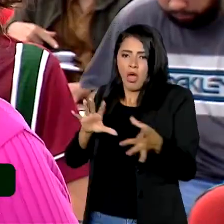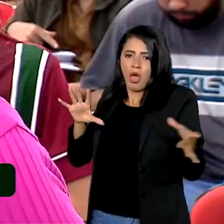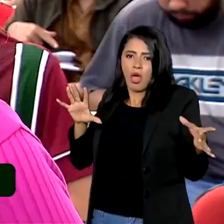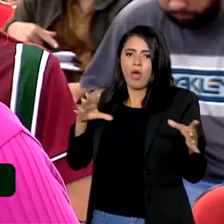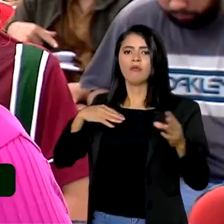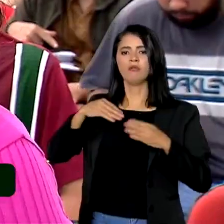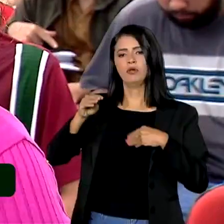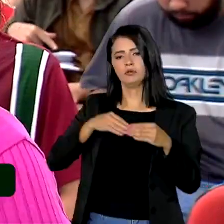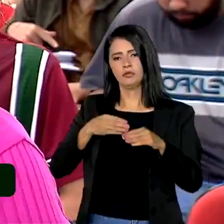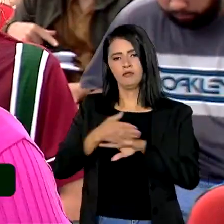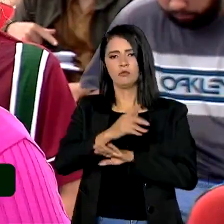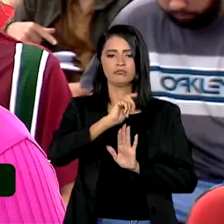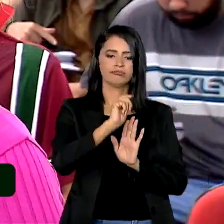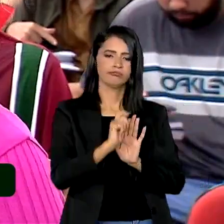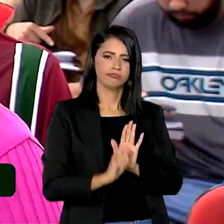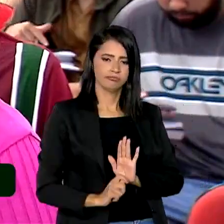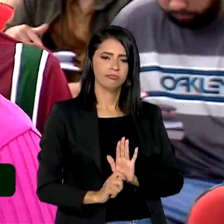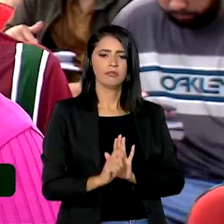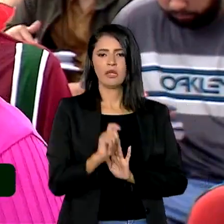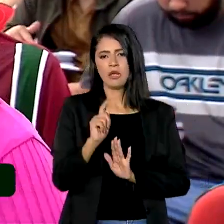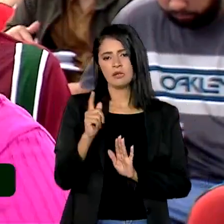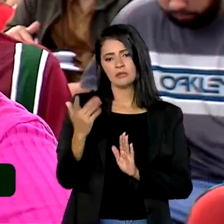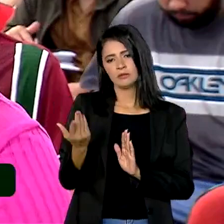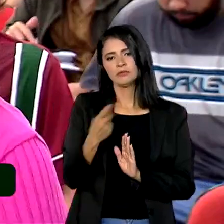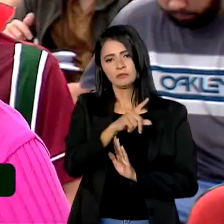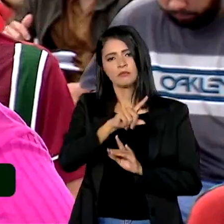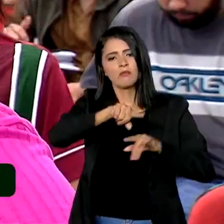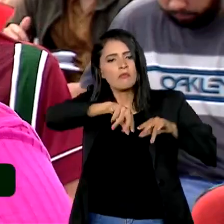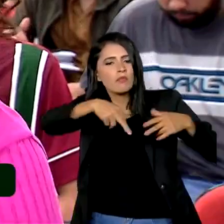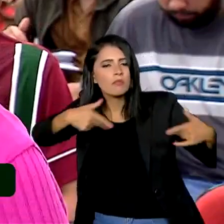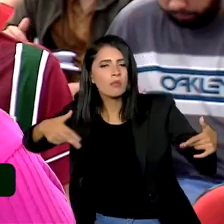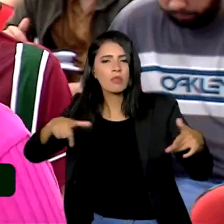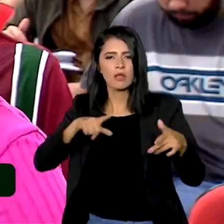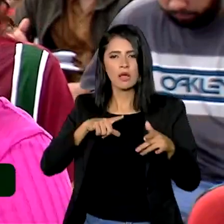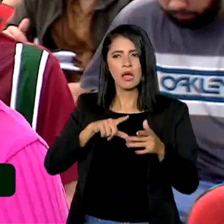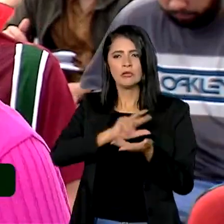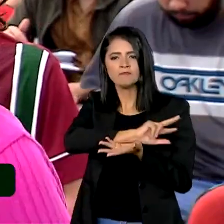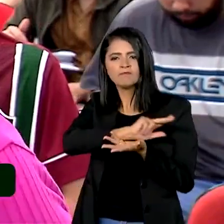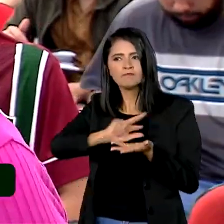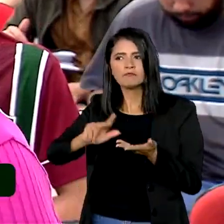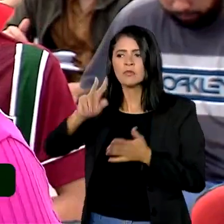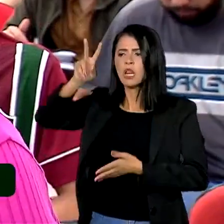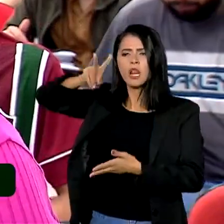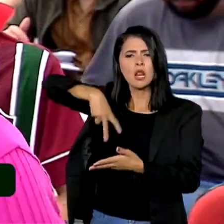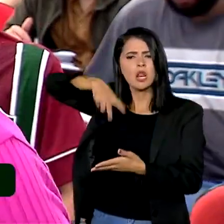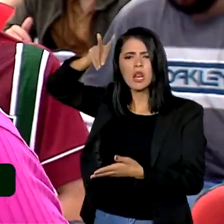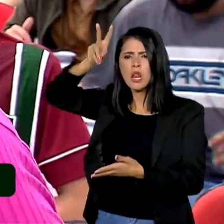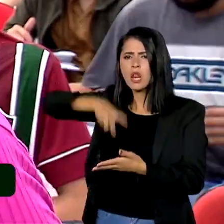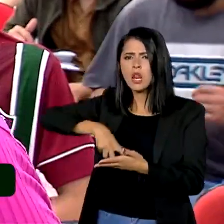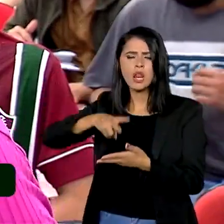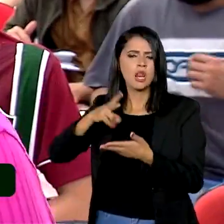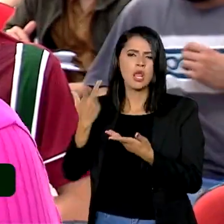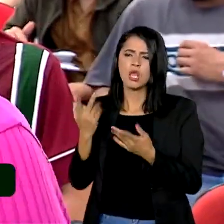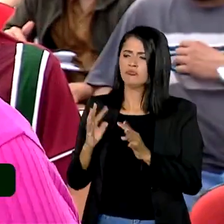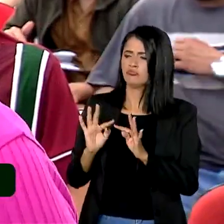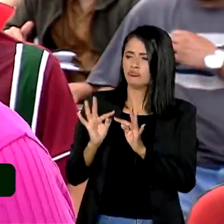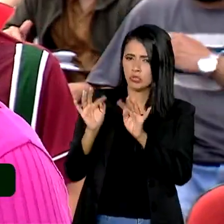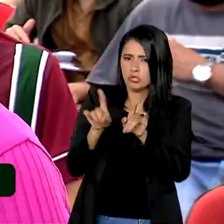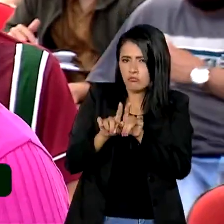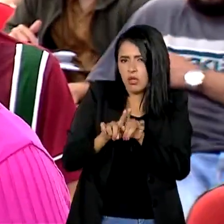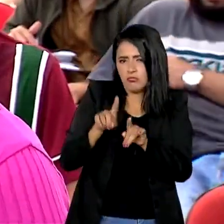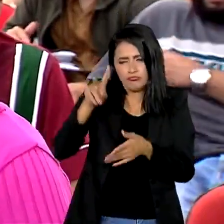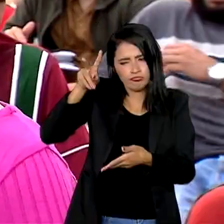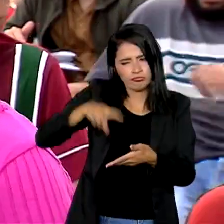aberto aí para essa questão da diversidade mesmo, da pluralidade, ler bastante sobre isso, tecnologia, para